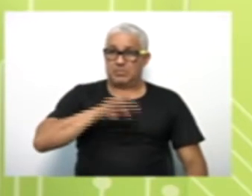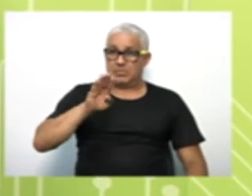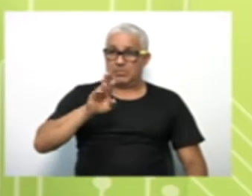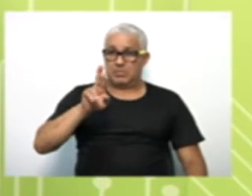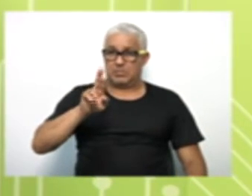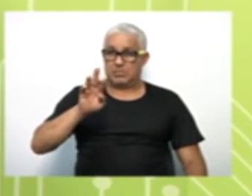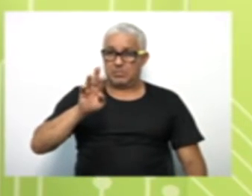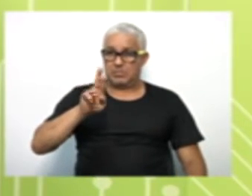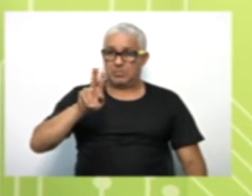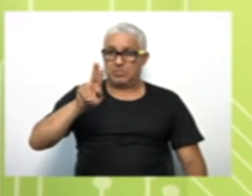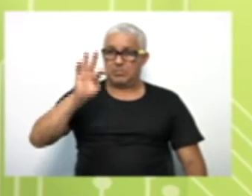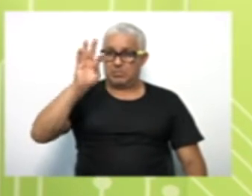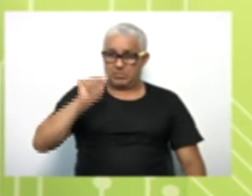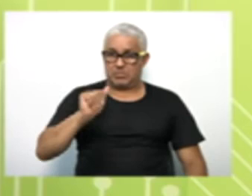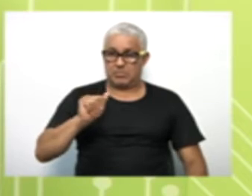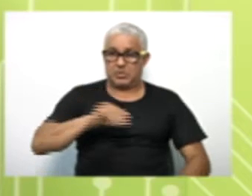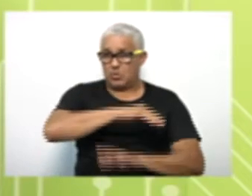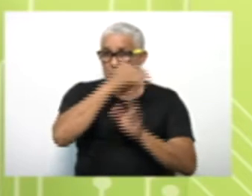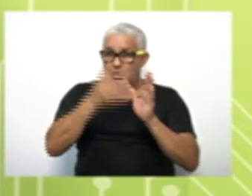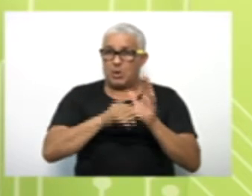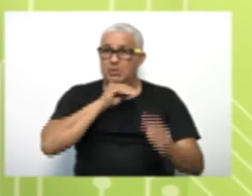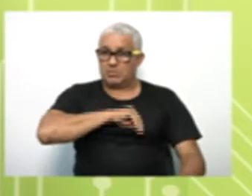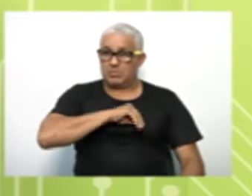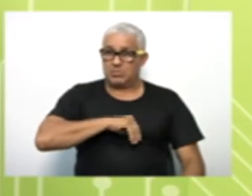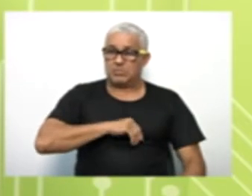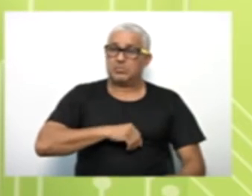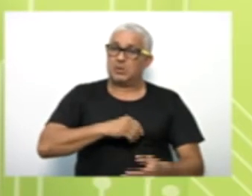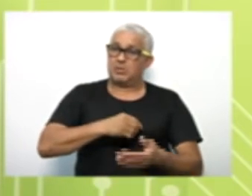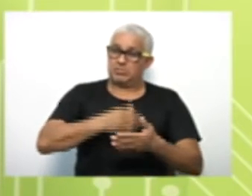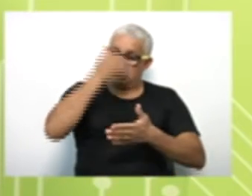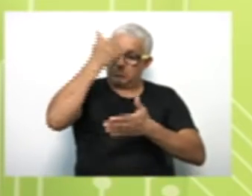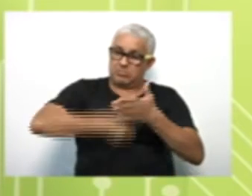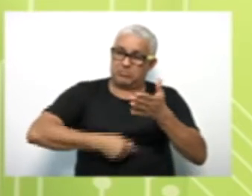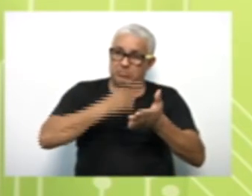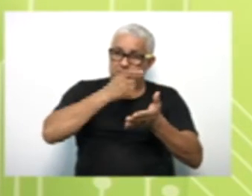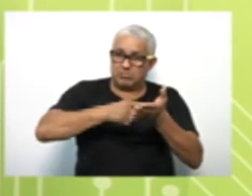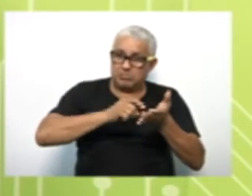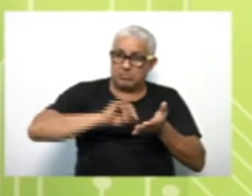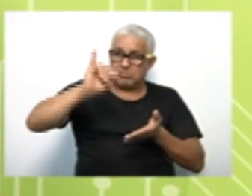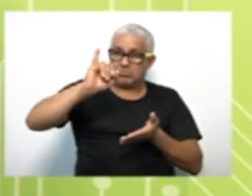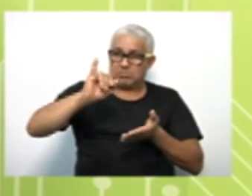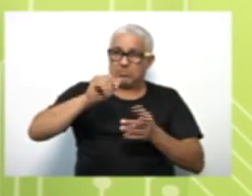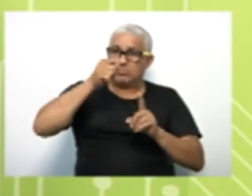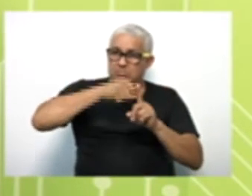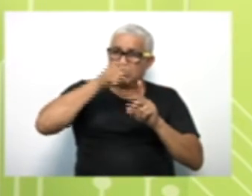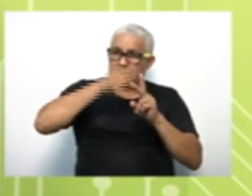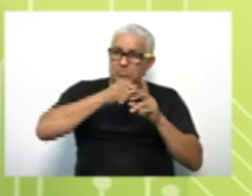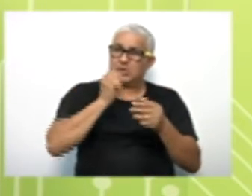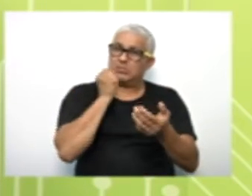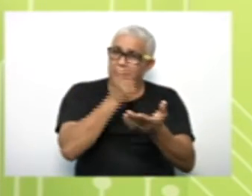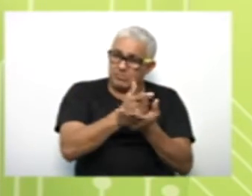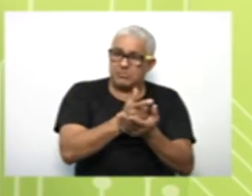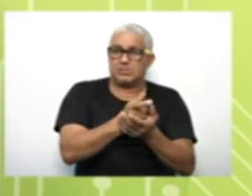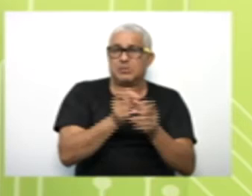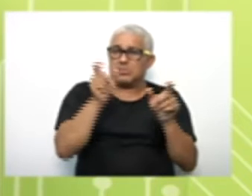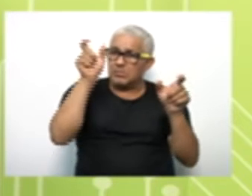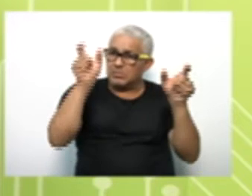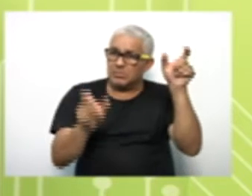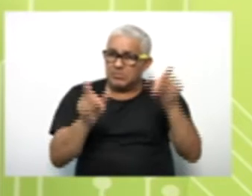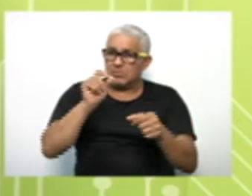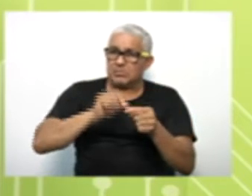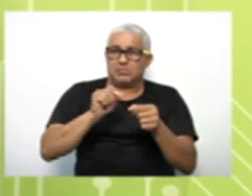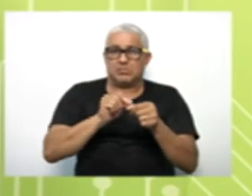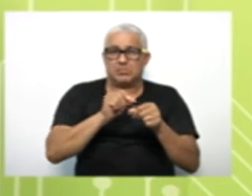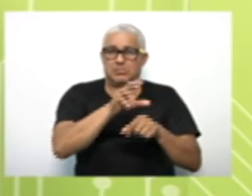no imposto de renda, na dedução do seu imposto de renda que você paga durante todo o mês. Então são para clientes que fazem a